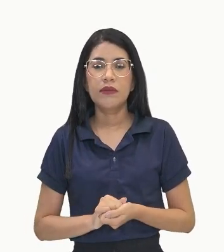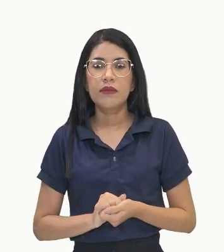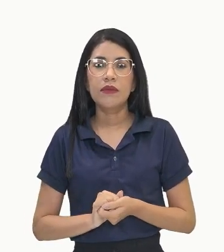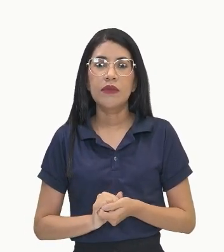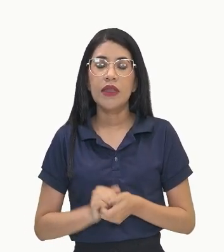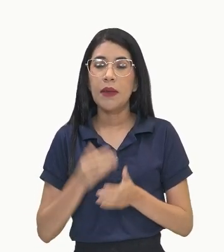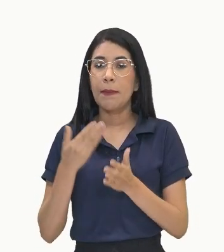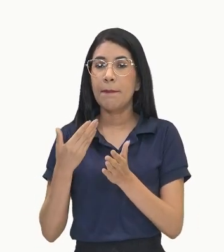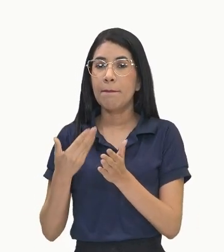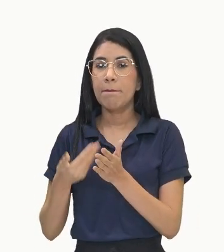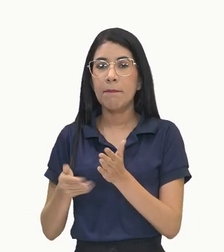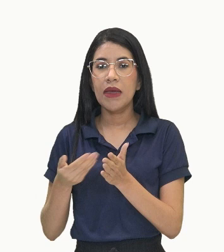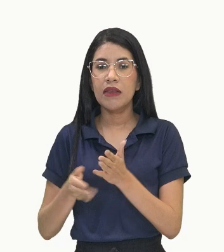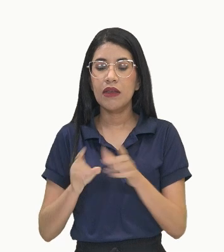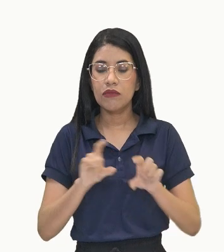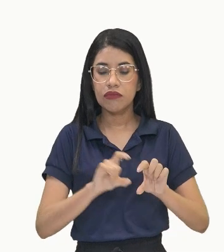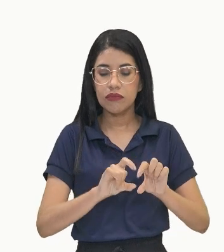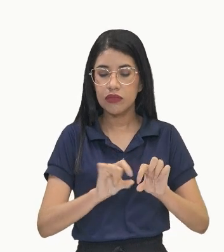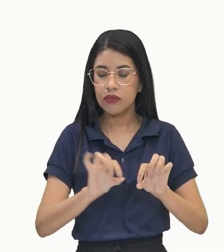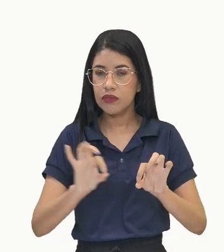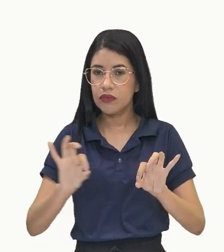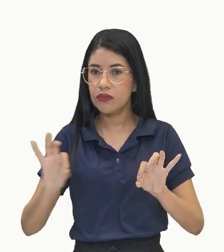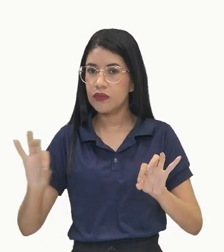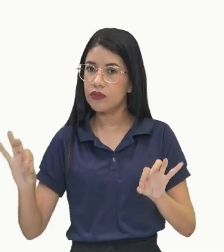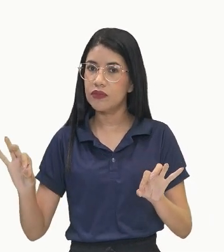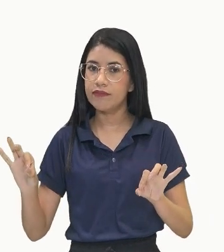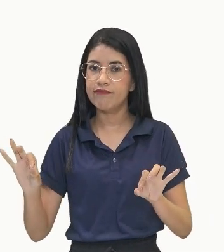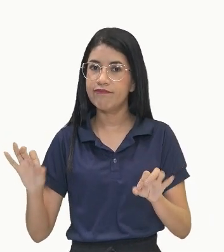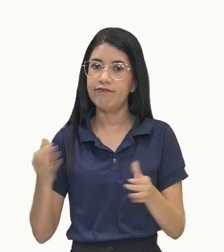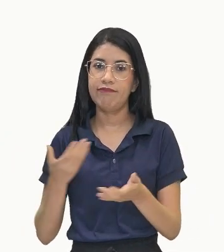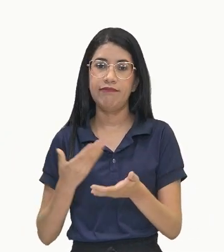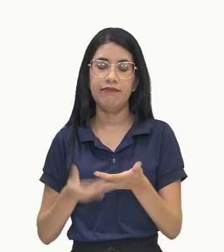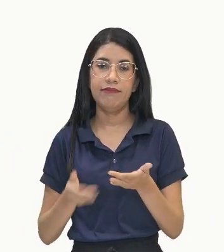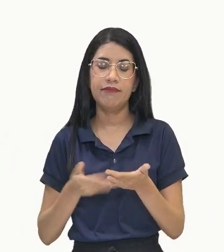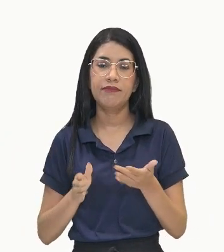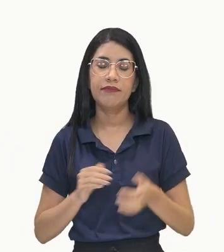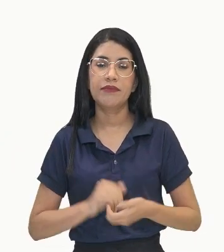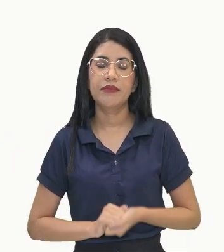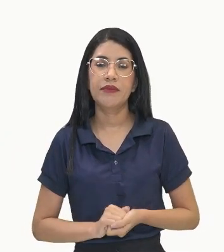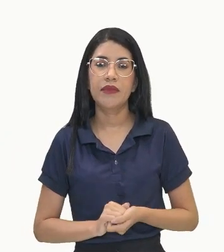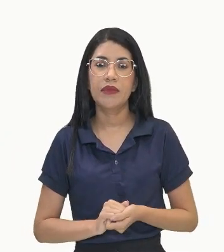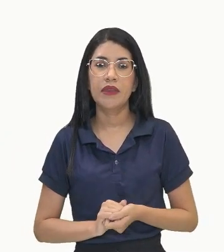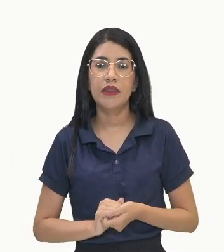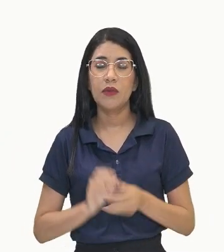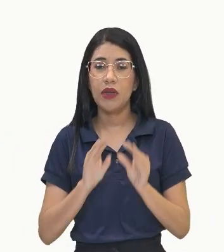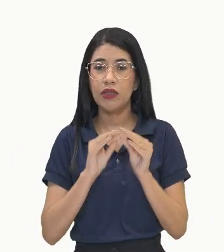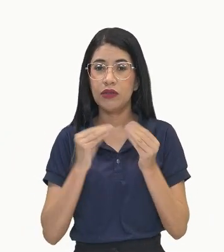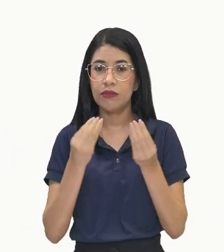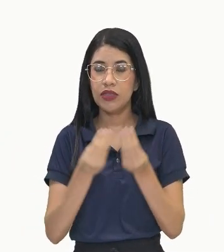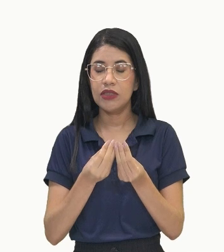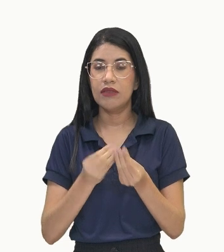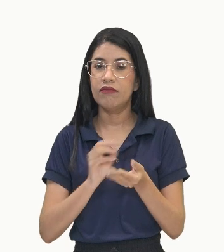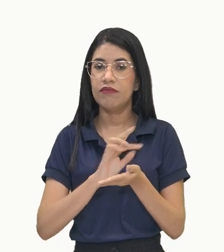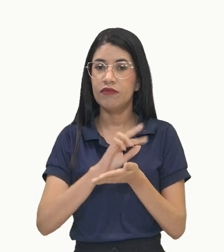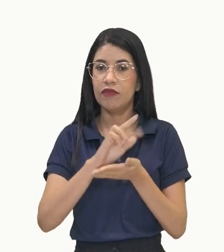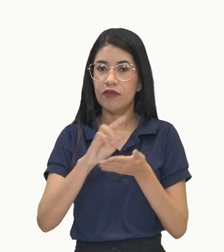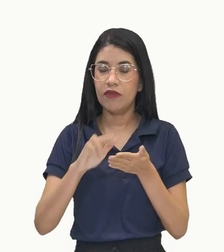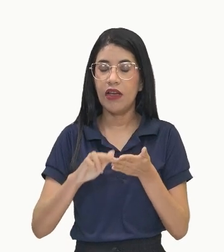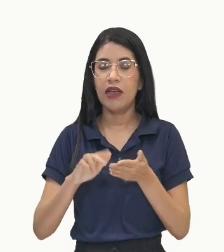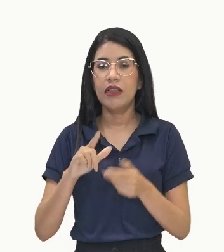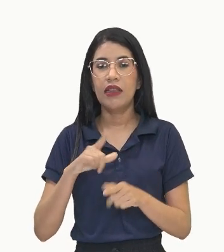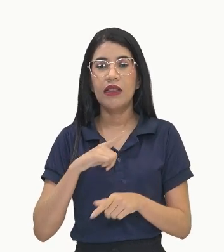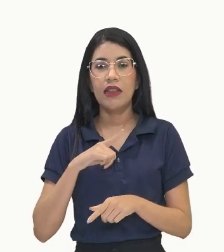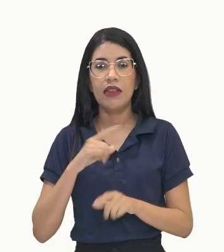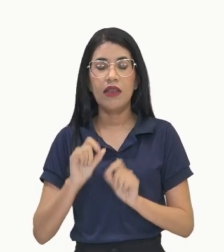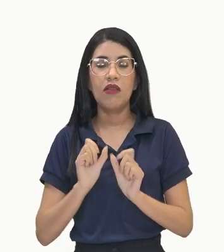se perdeu aqui nessa tubulação, tá? E aí existem substâncias que elas podem